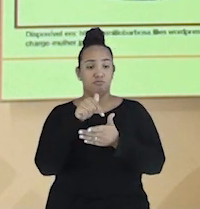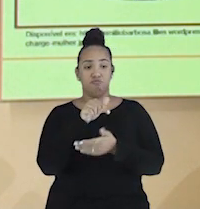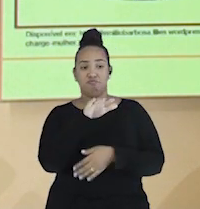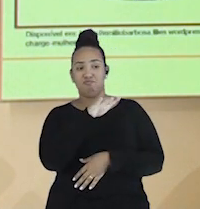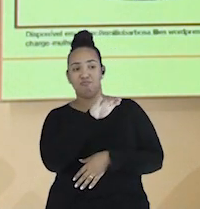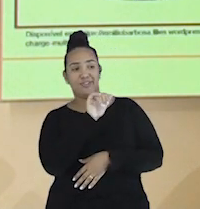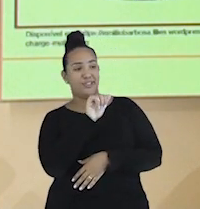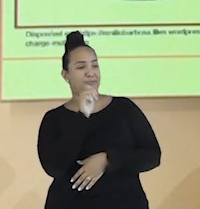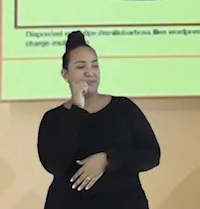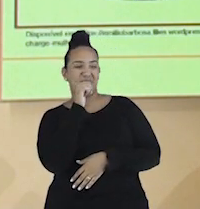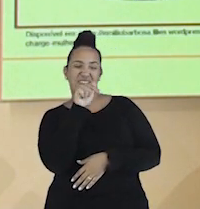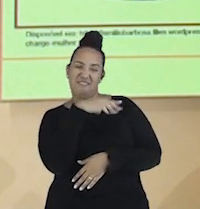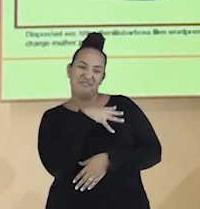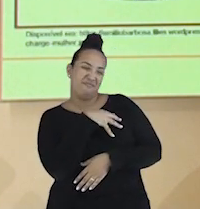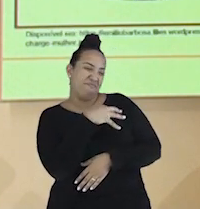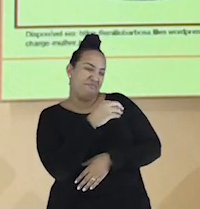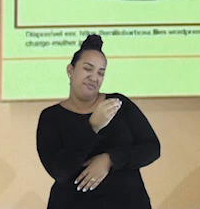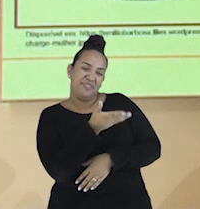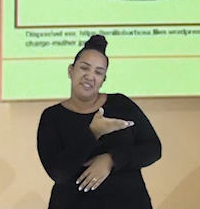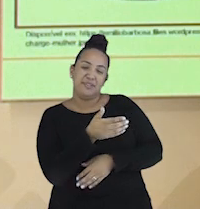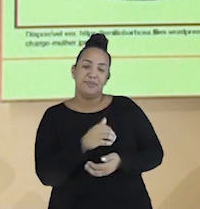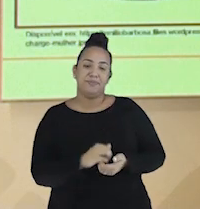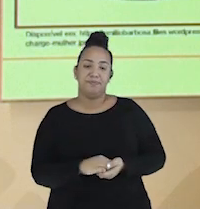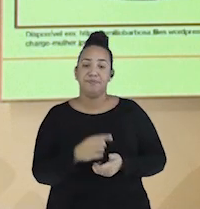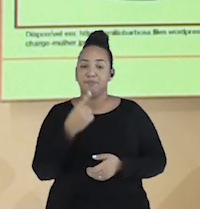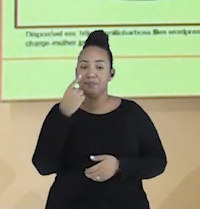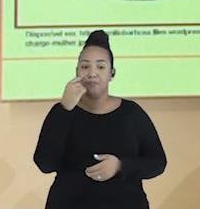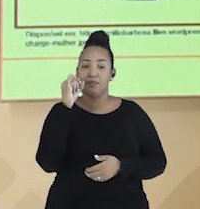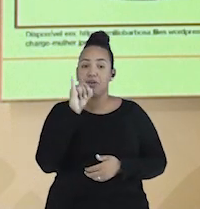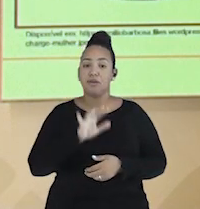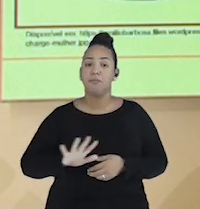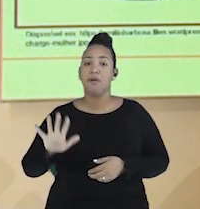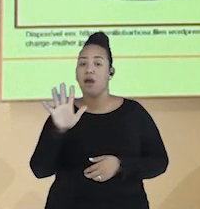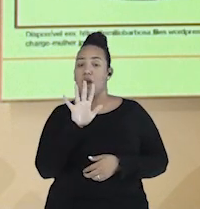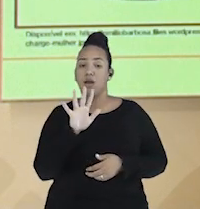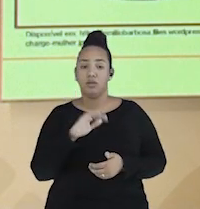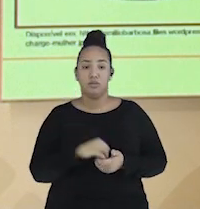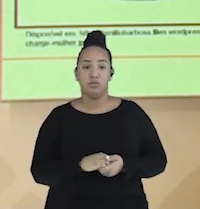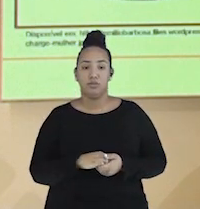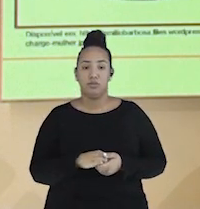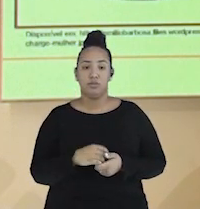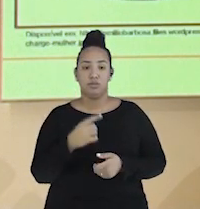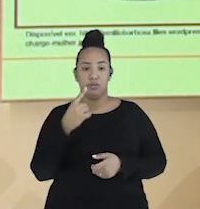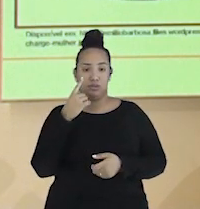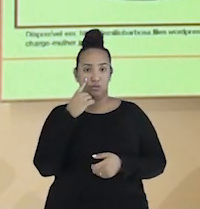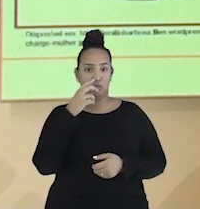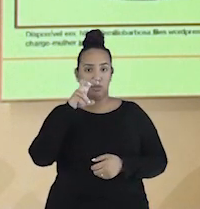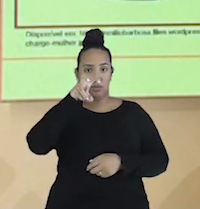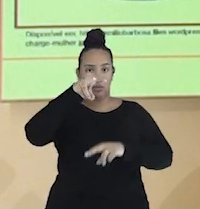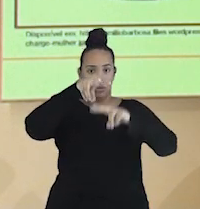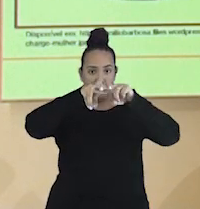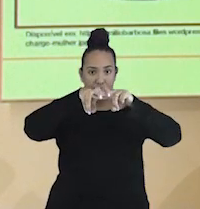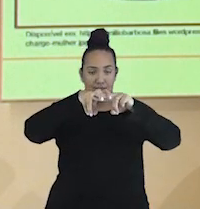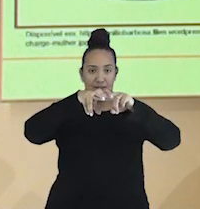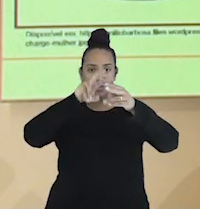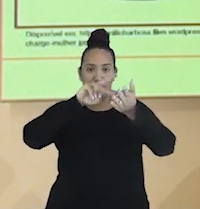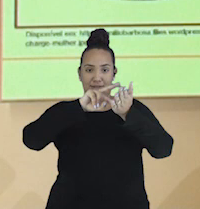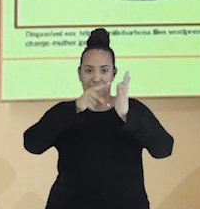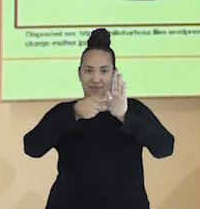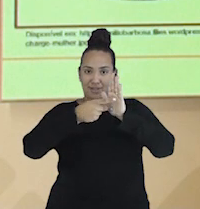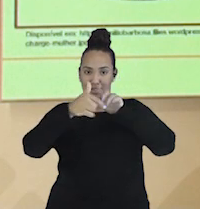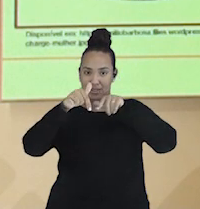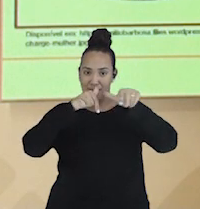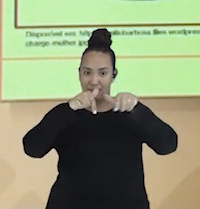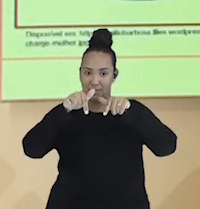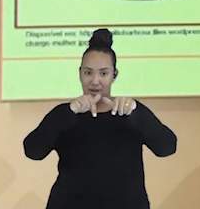mulheres por causa dos filhos. Então, nós vemos aqui uma imagem de uma cadeira representando um trabalho, né,